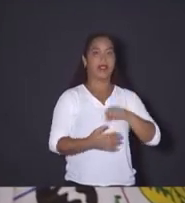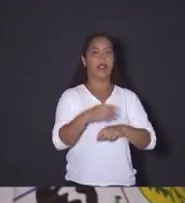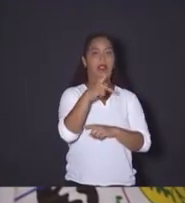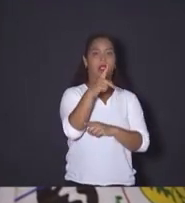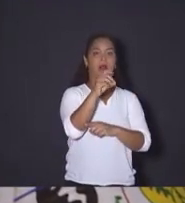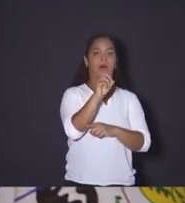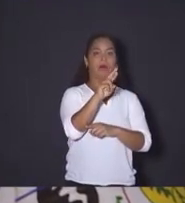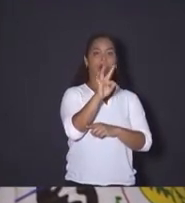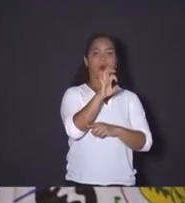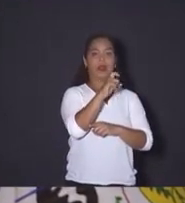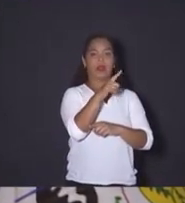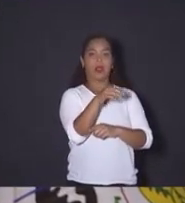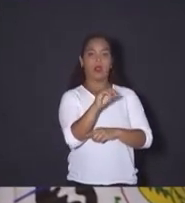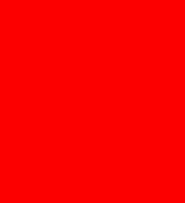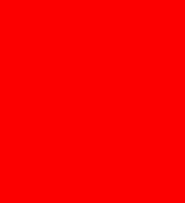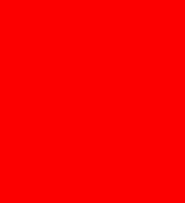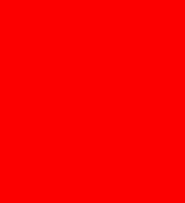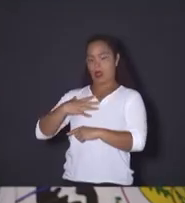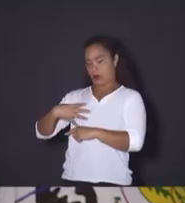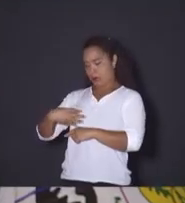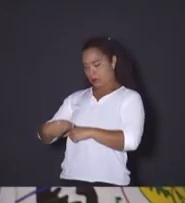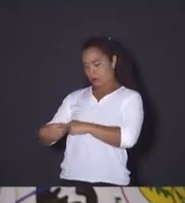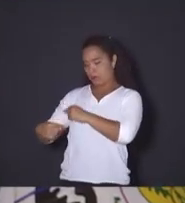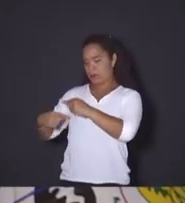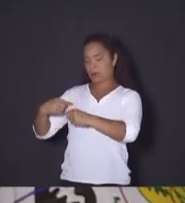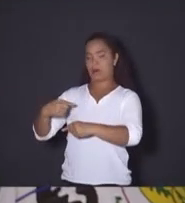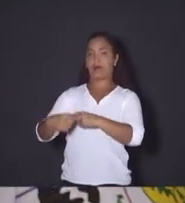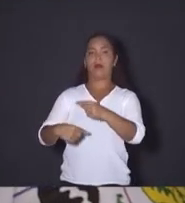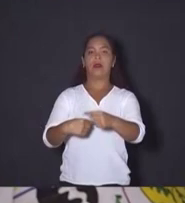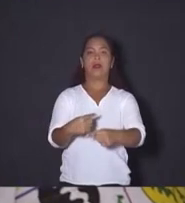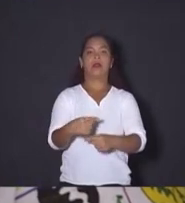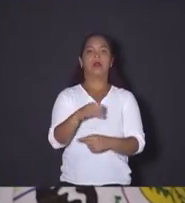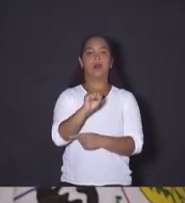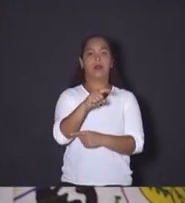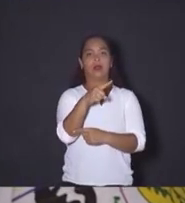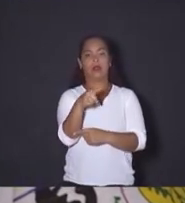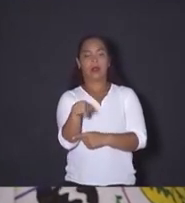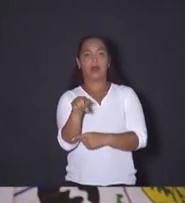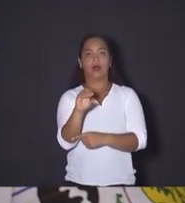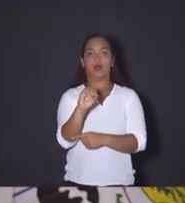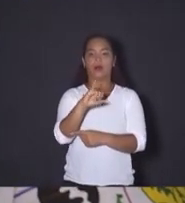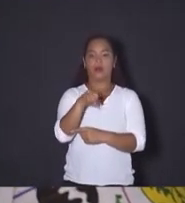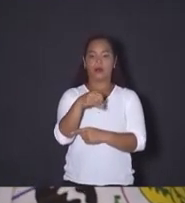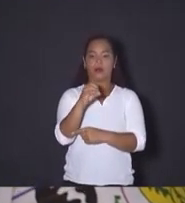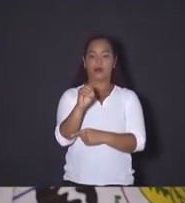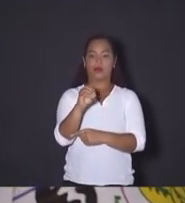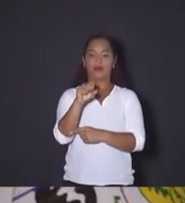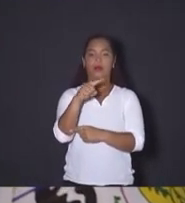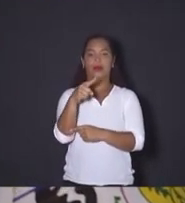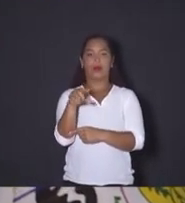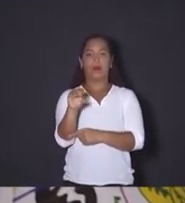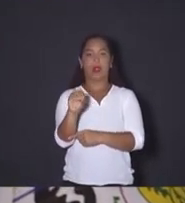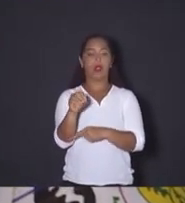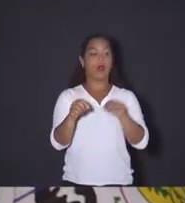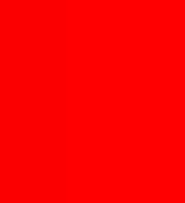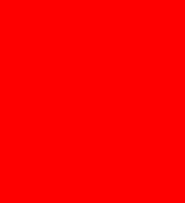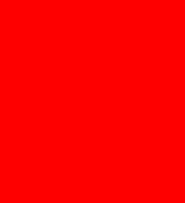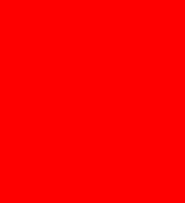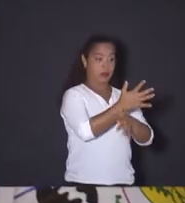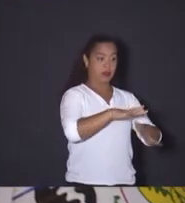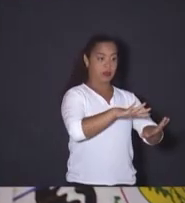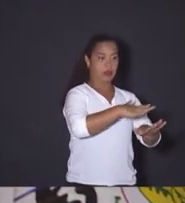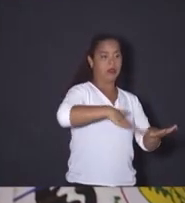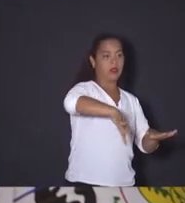religiosa de seu joão da goméia a mãe menininha do portão esse ano o terreno faz 70